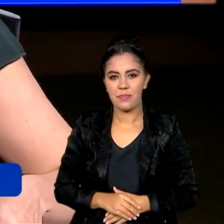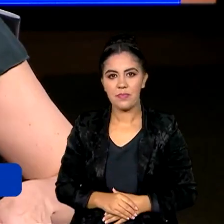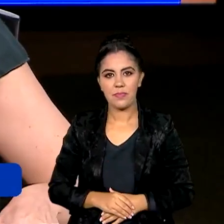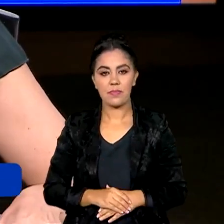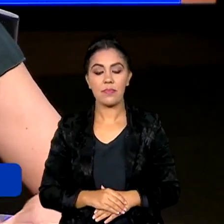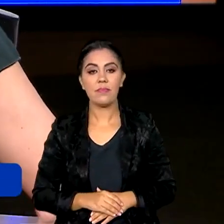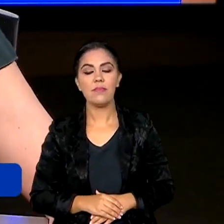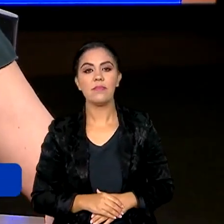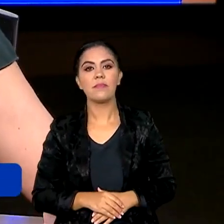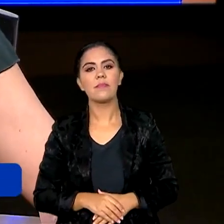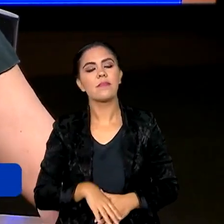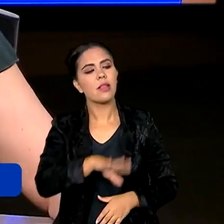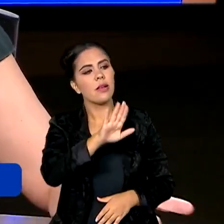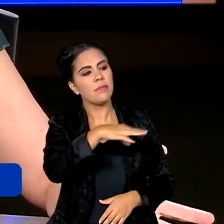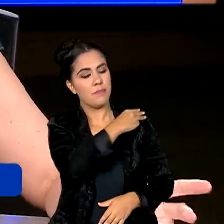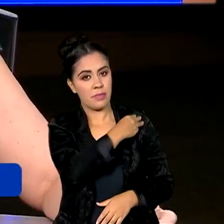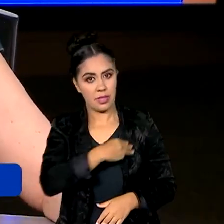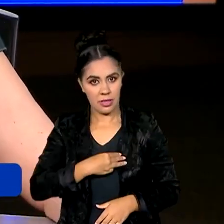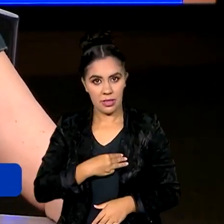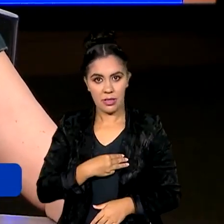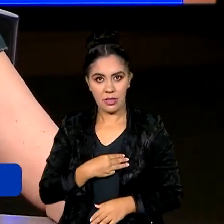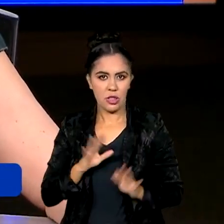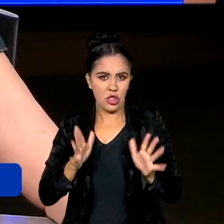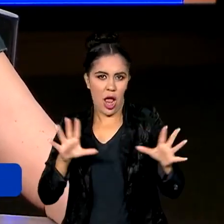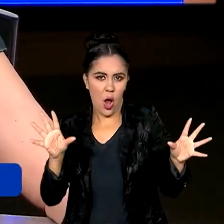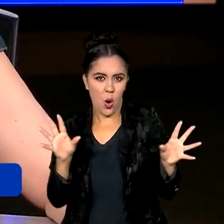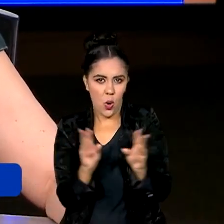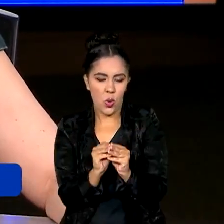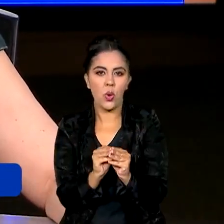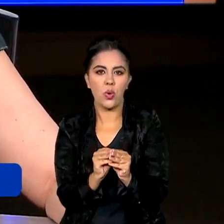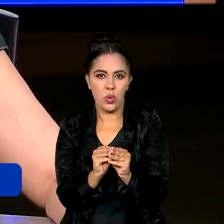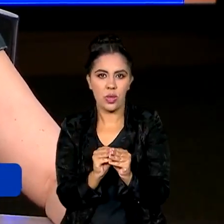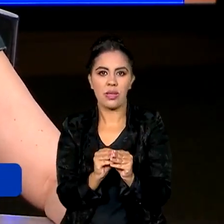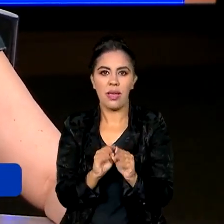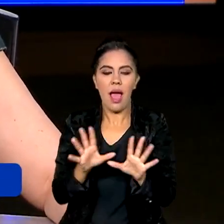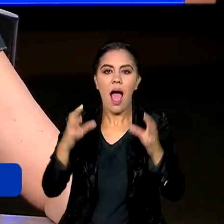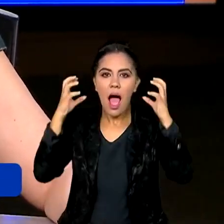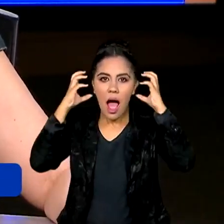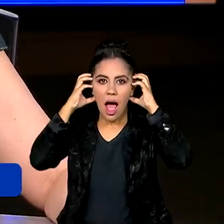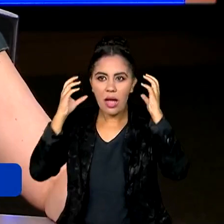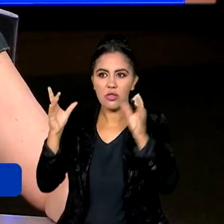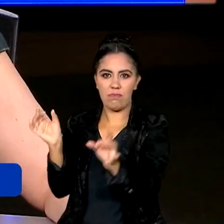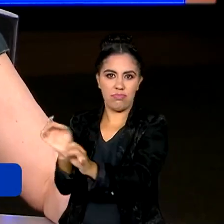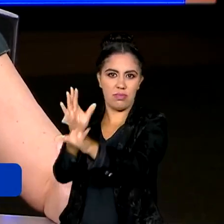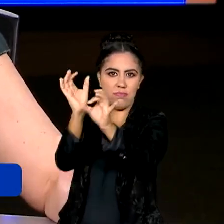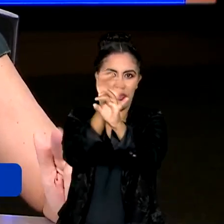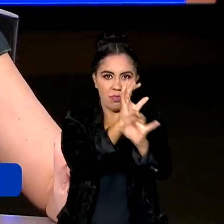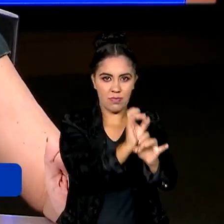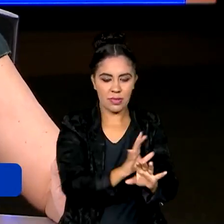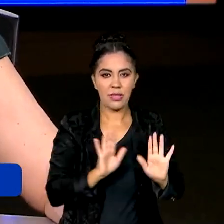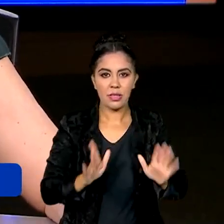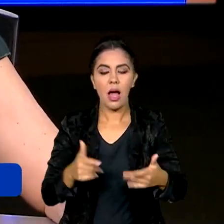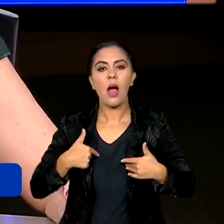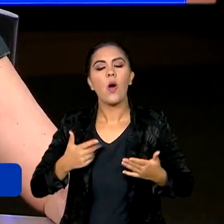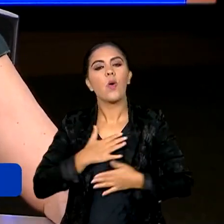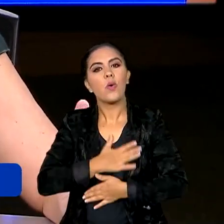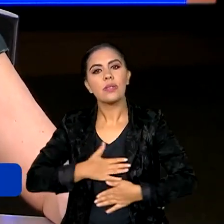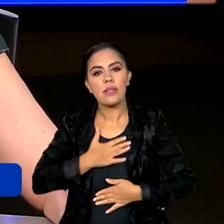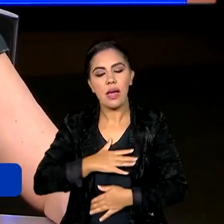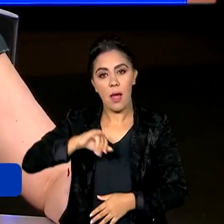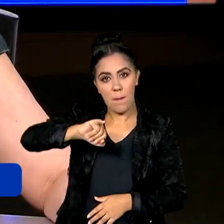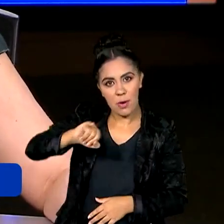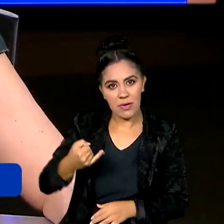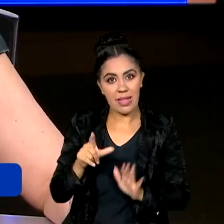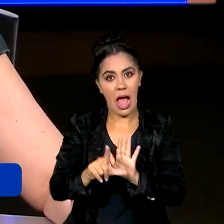Ministro, a gente concluiu aqui as rádios que a gente convidou hoje. Quero aproveitar, antes